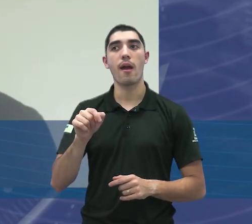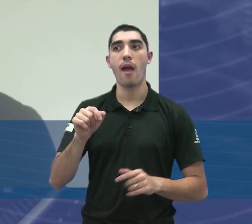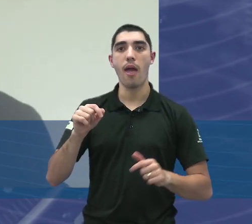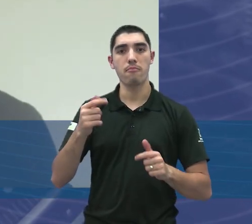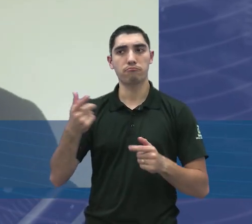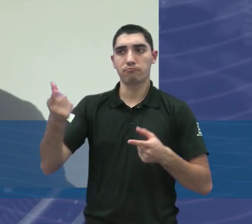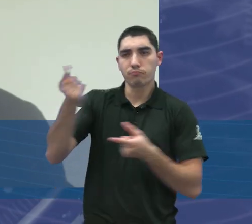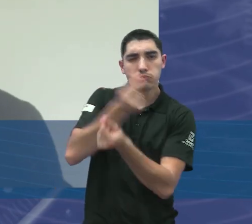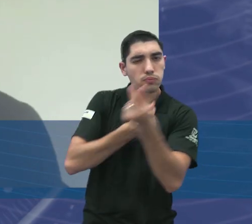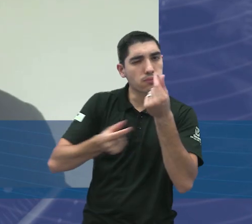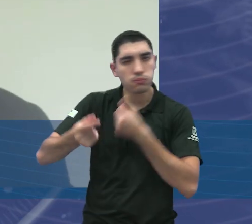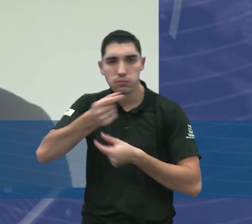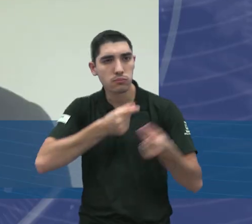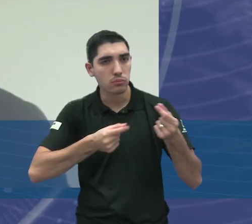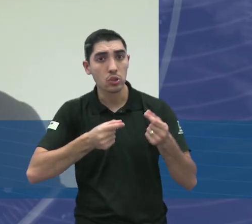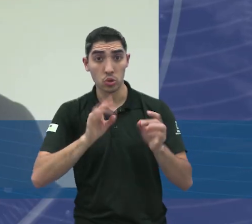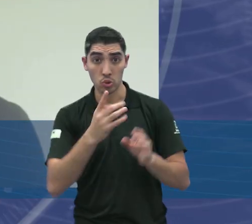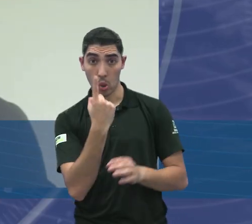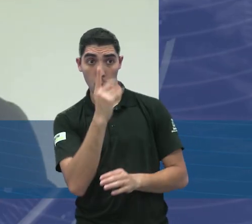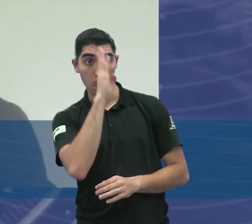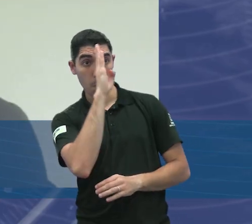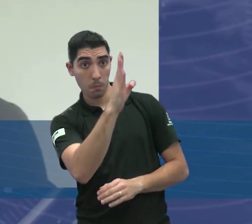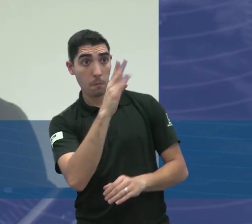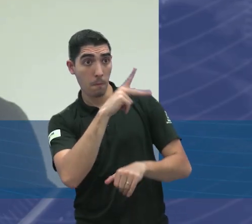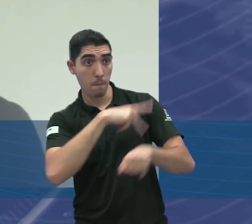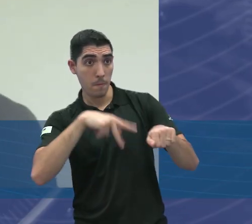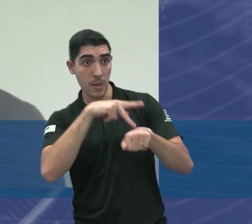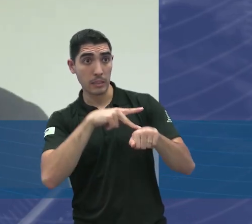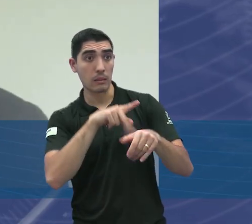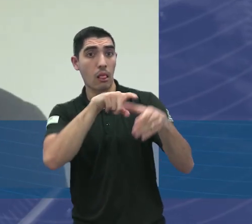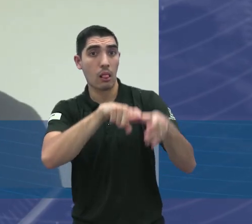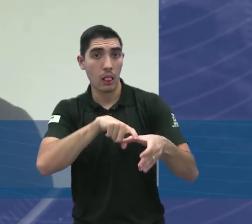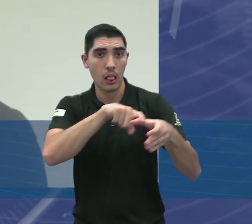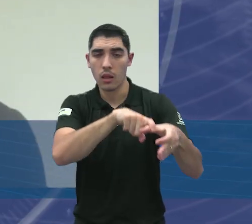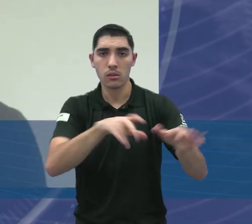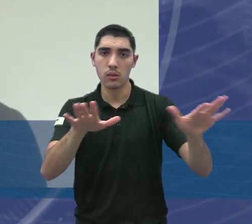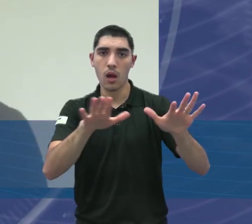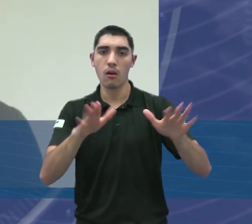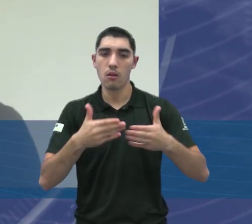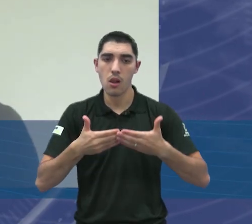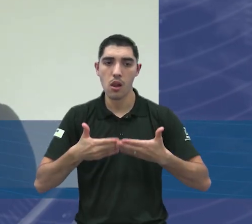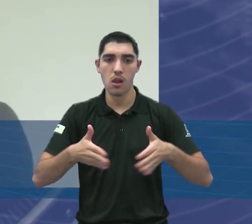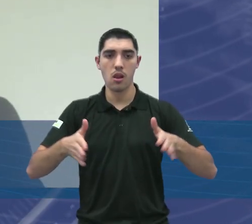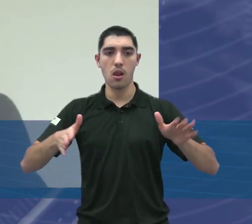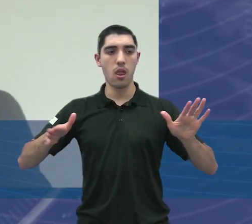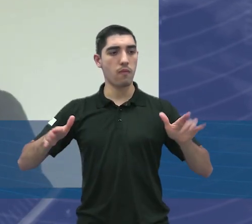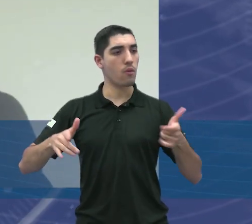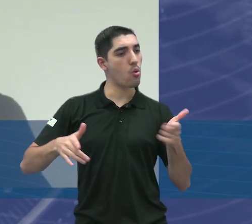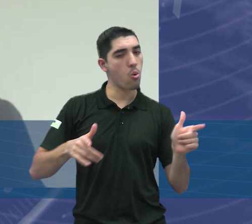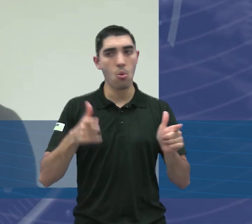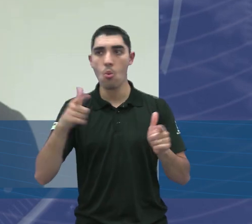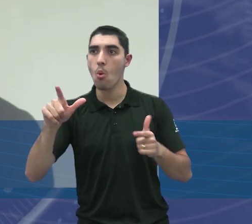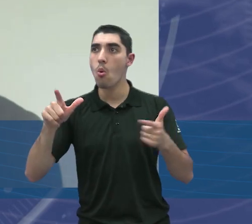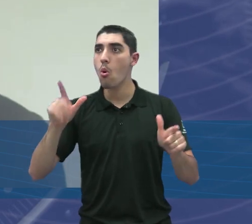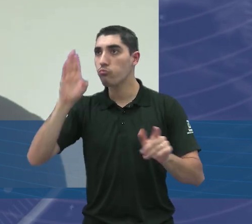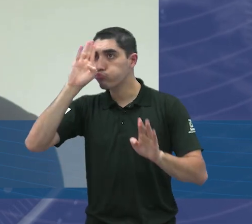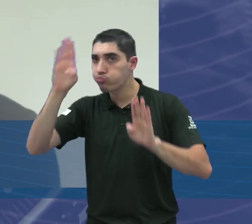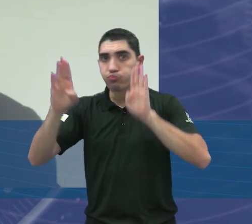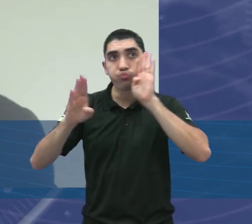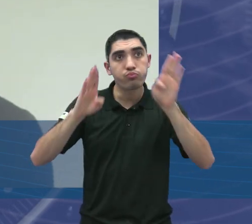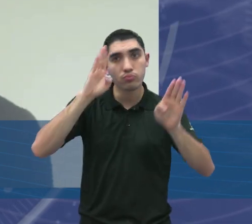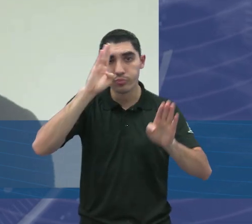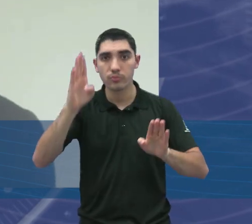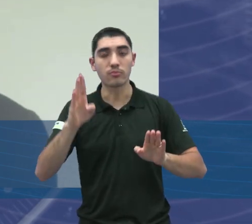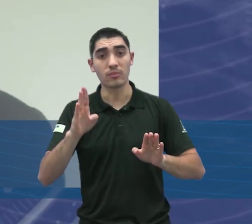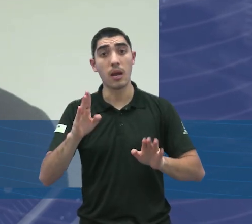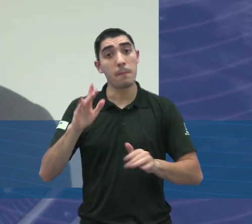ficar dependente lá somente desses países, você também está fazendo uma questão social de ajudando